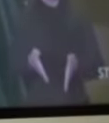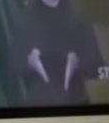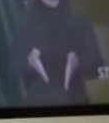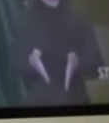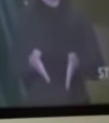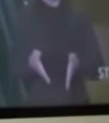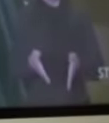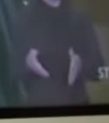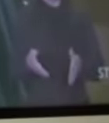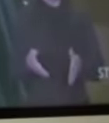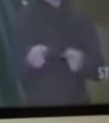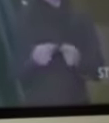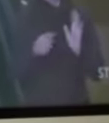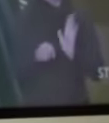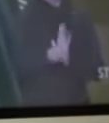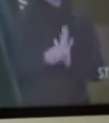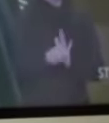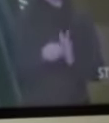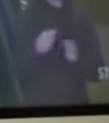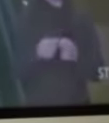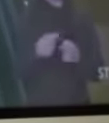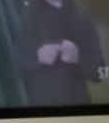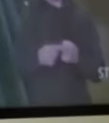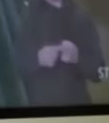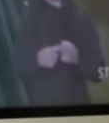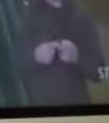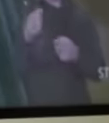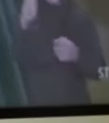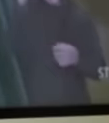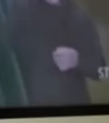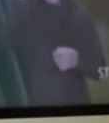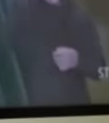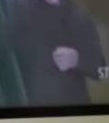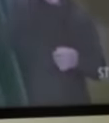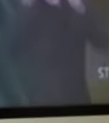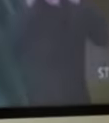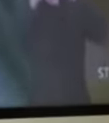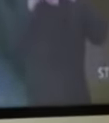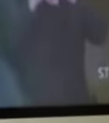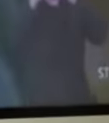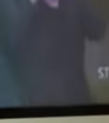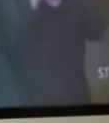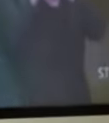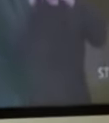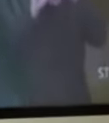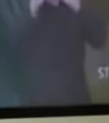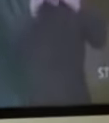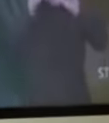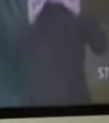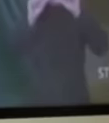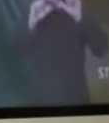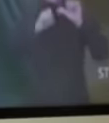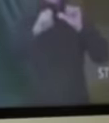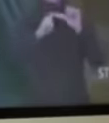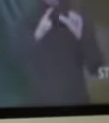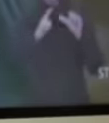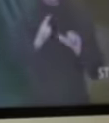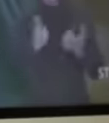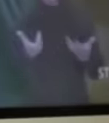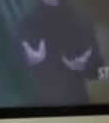Pois todos modificam a bioquímica do cérebro, apesar de terem efeitos distintos